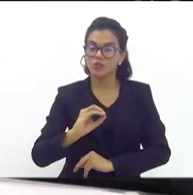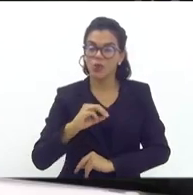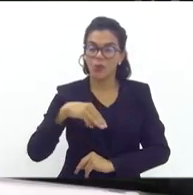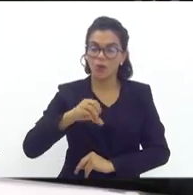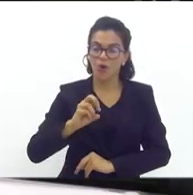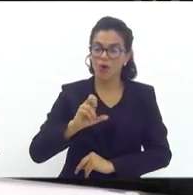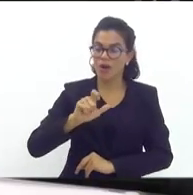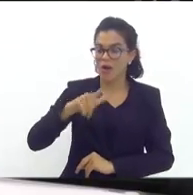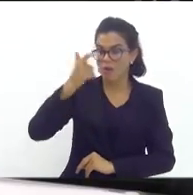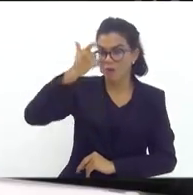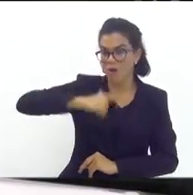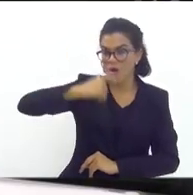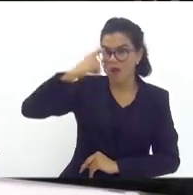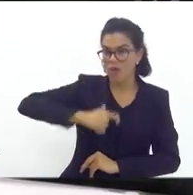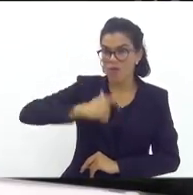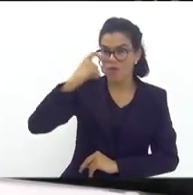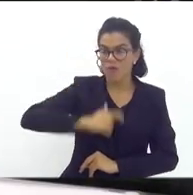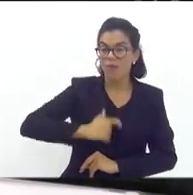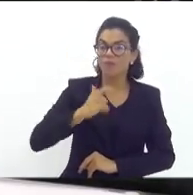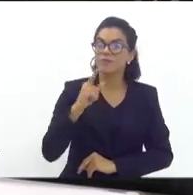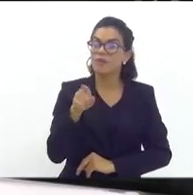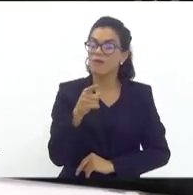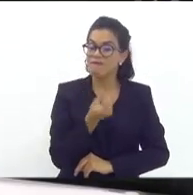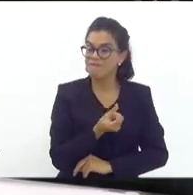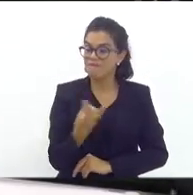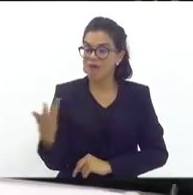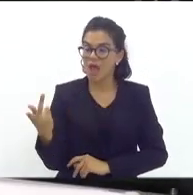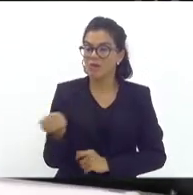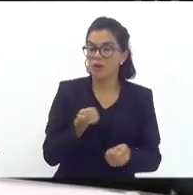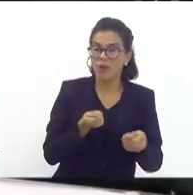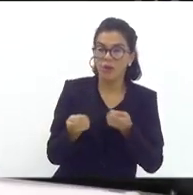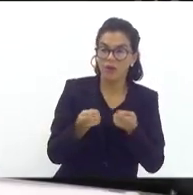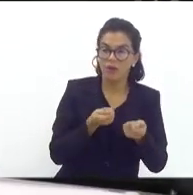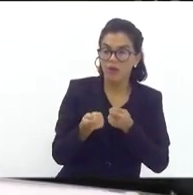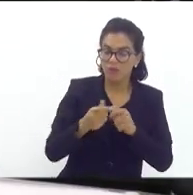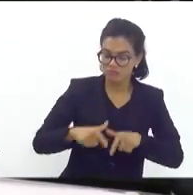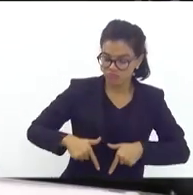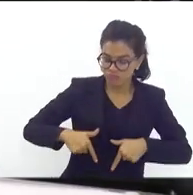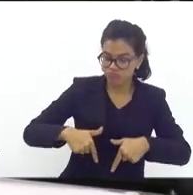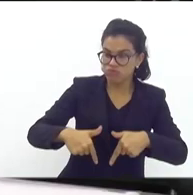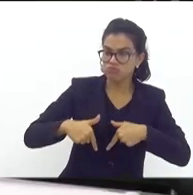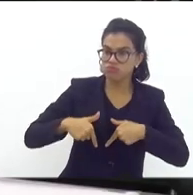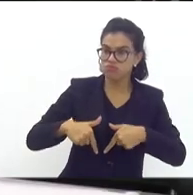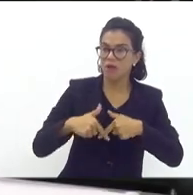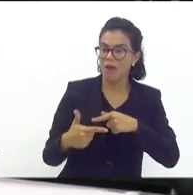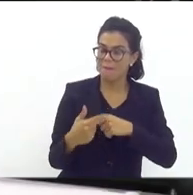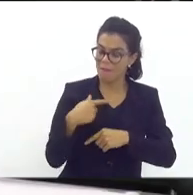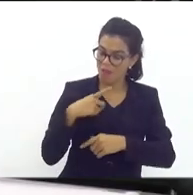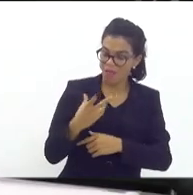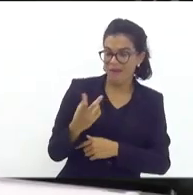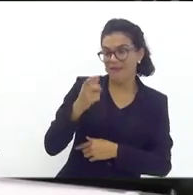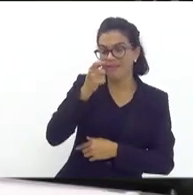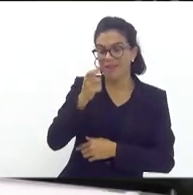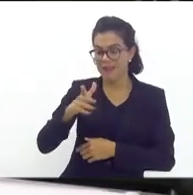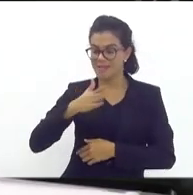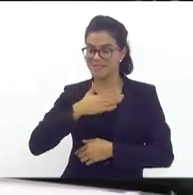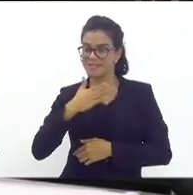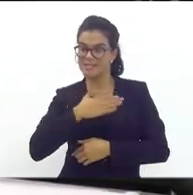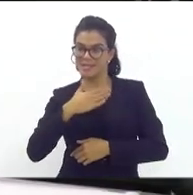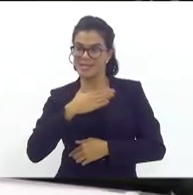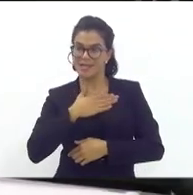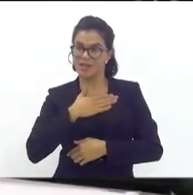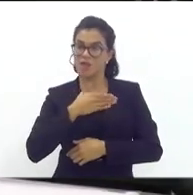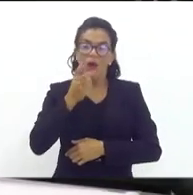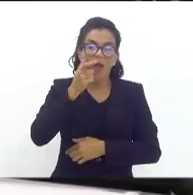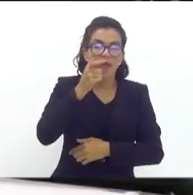risco moral que a partir de determinado momento muitos reguladores passavam agir em benefício do seu interesse próprio ao invés de